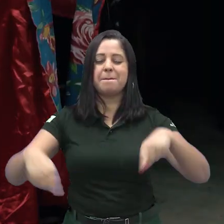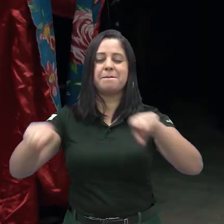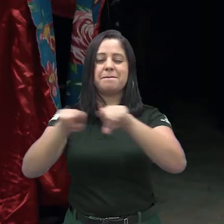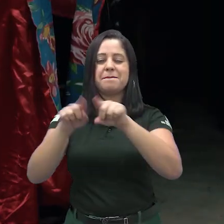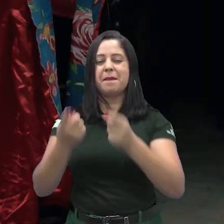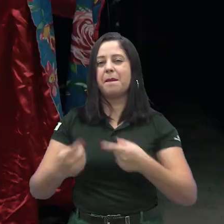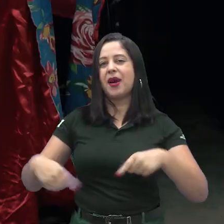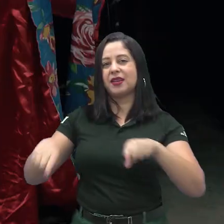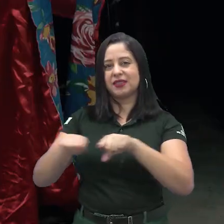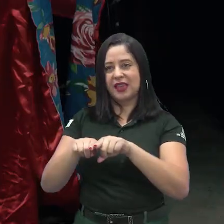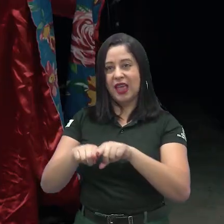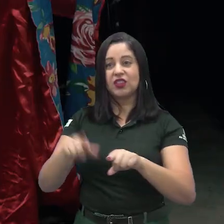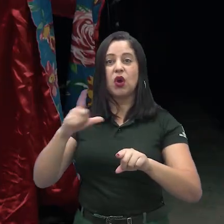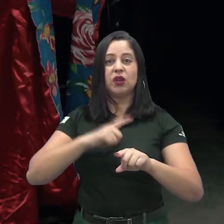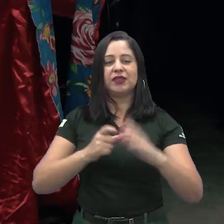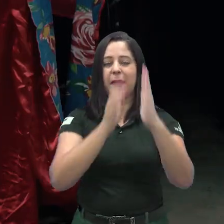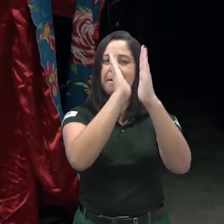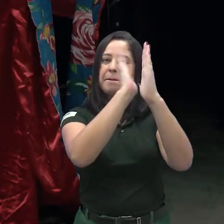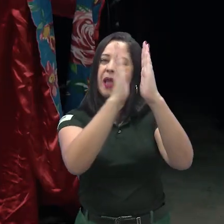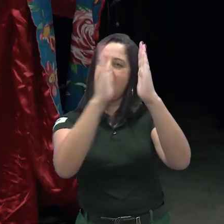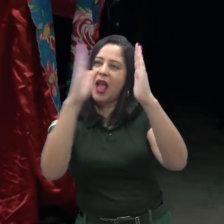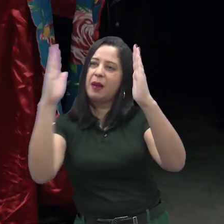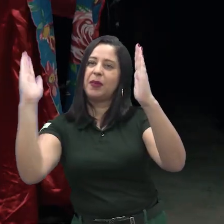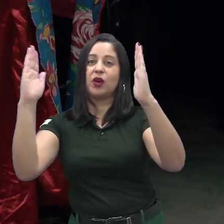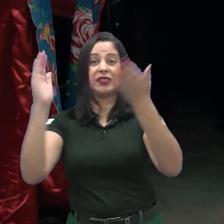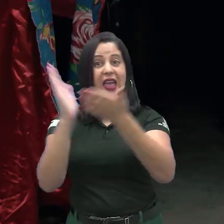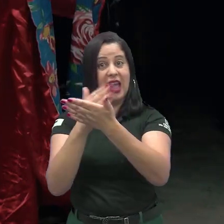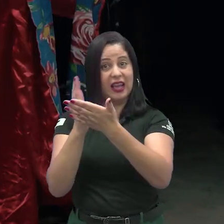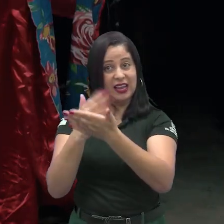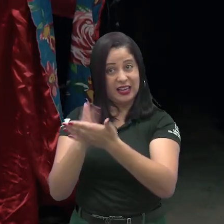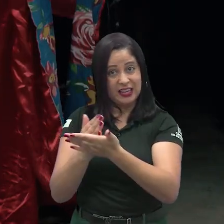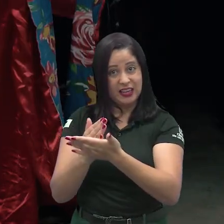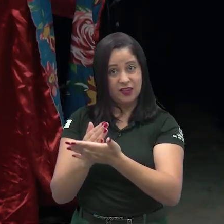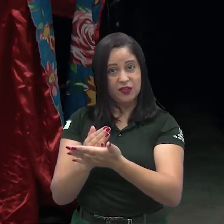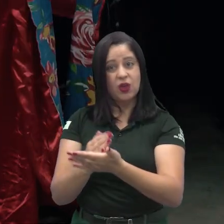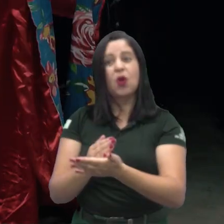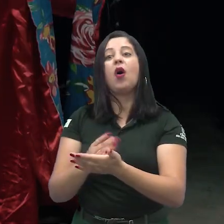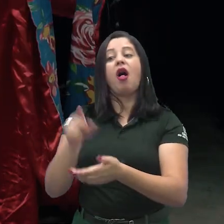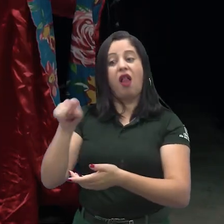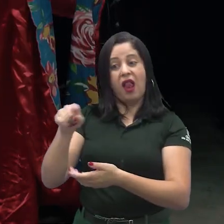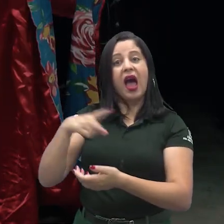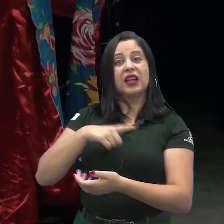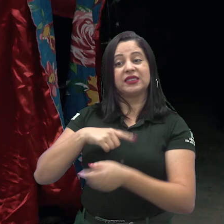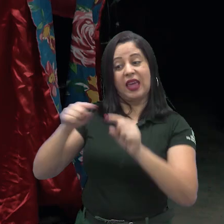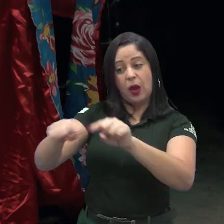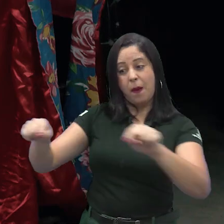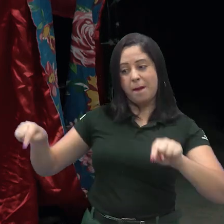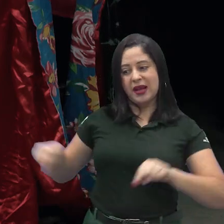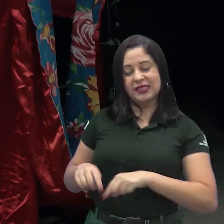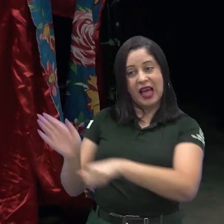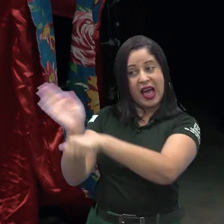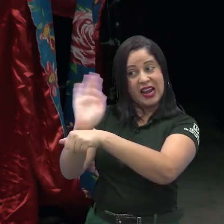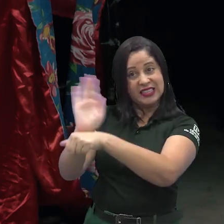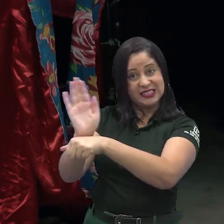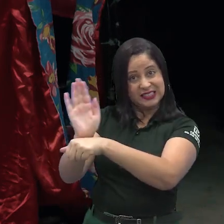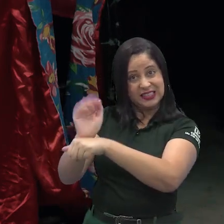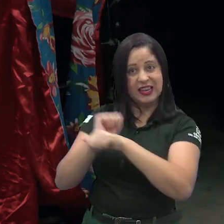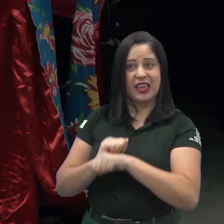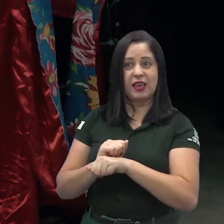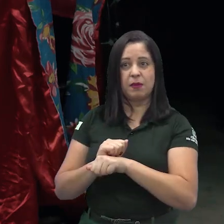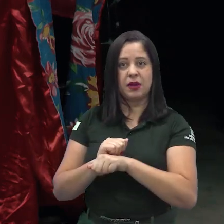onde teremos nossa biblioteca comunitária, onde teremos sessões de cinema mensal, espetáculos de